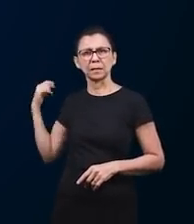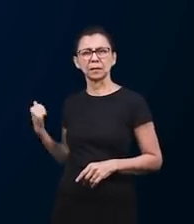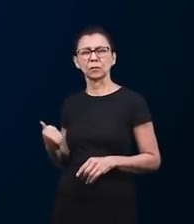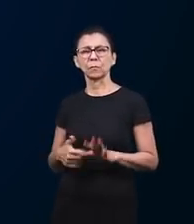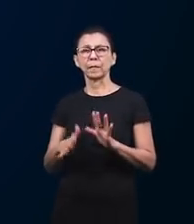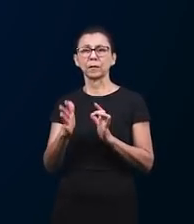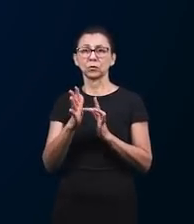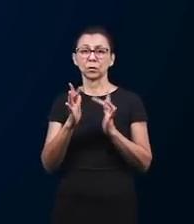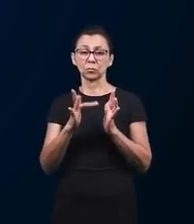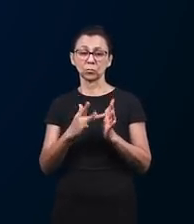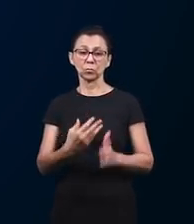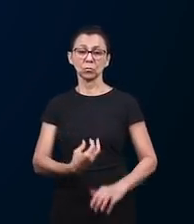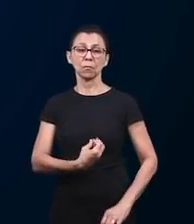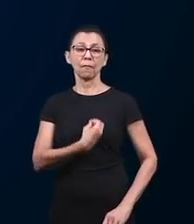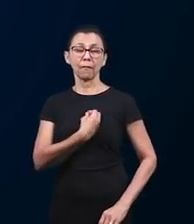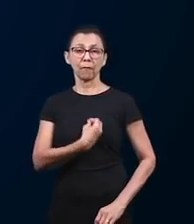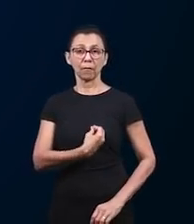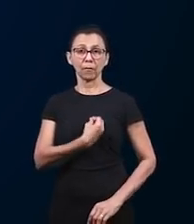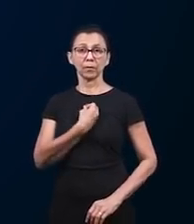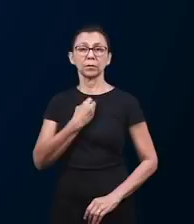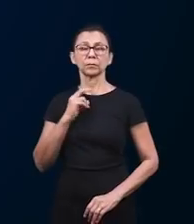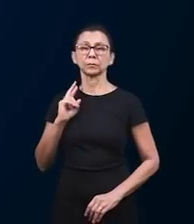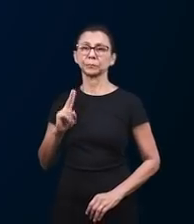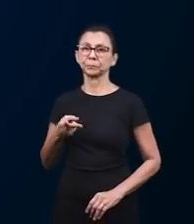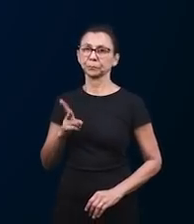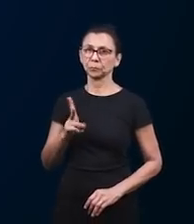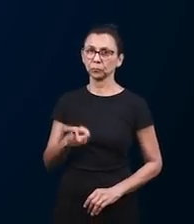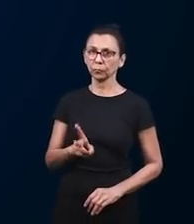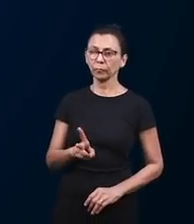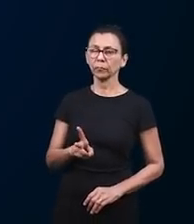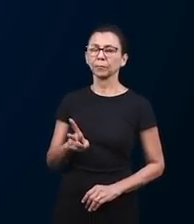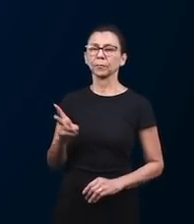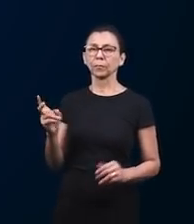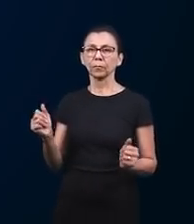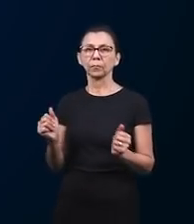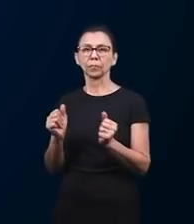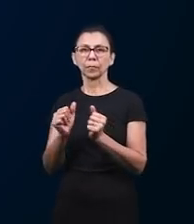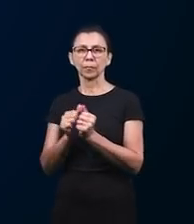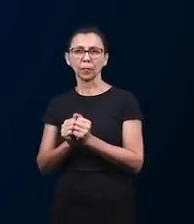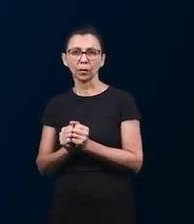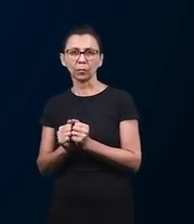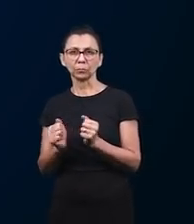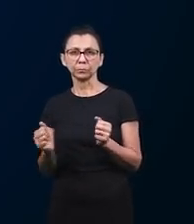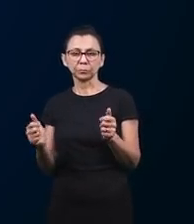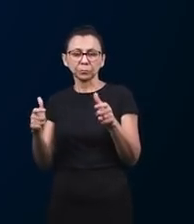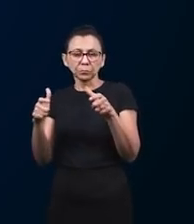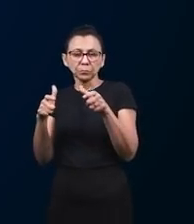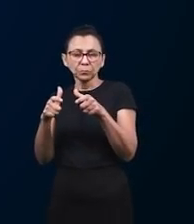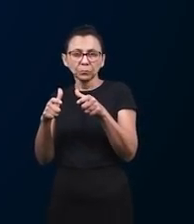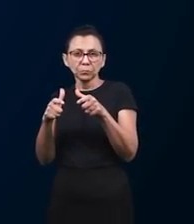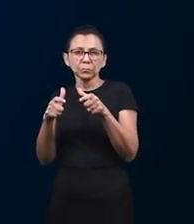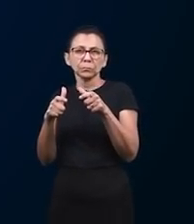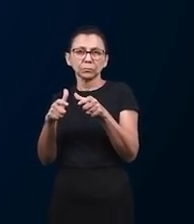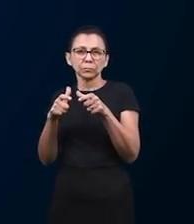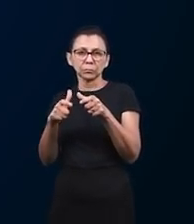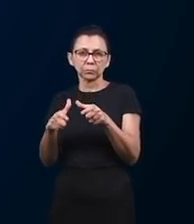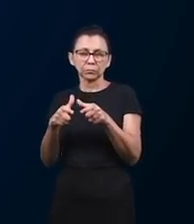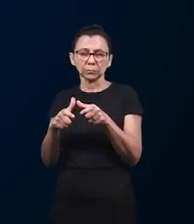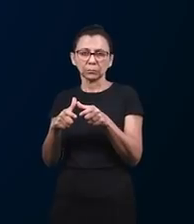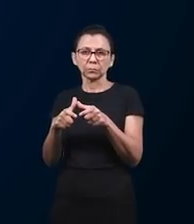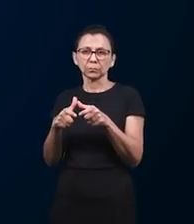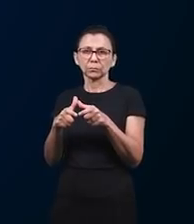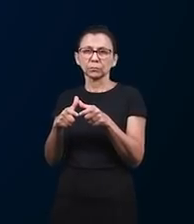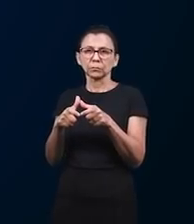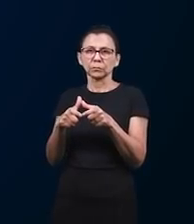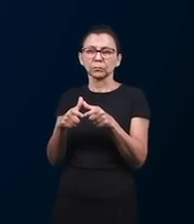Era Jesus quem continuava vivo no meio desses remanescentes fiéis que seguiam ali no período